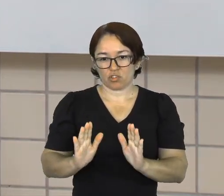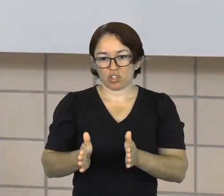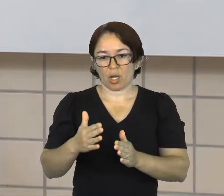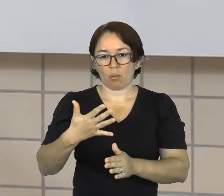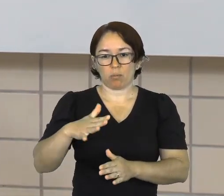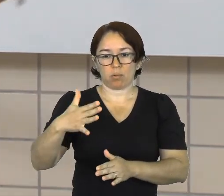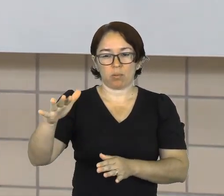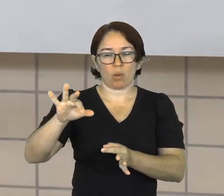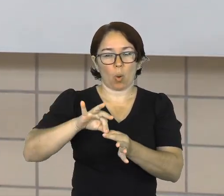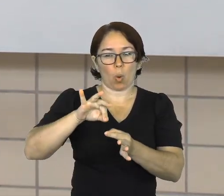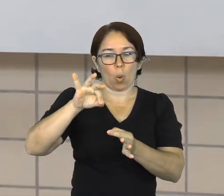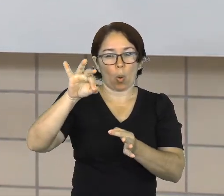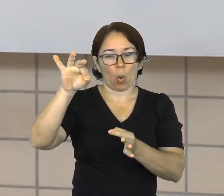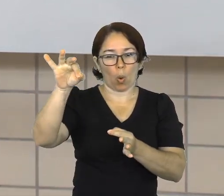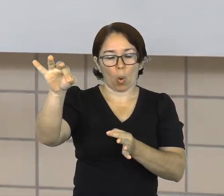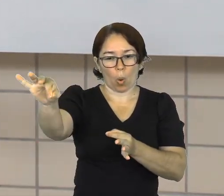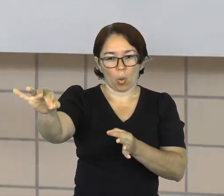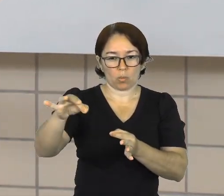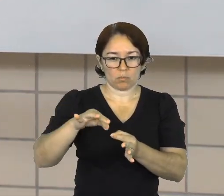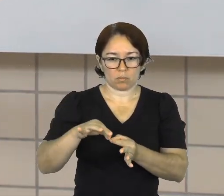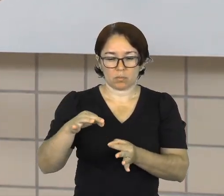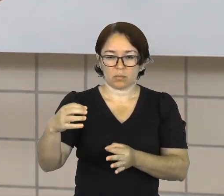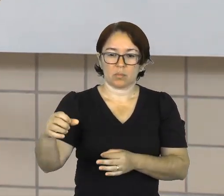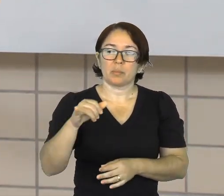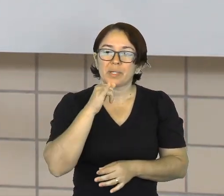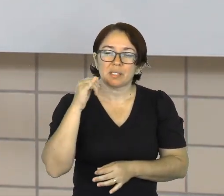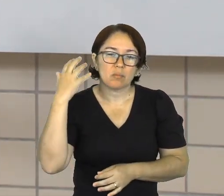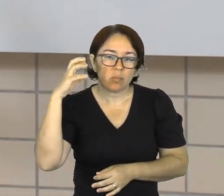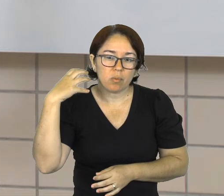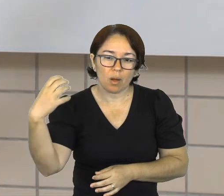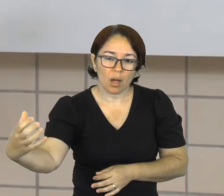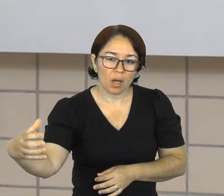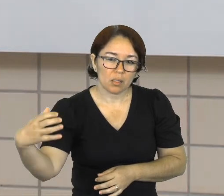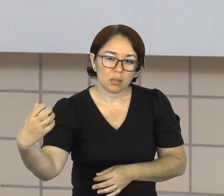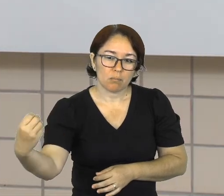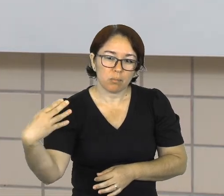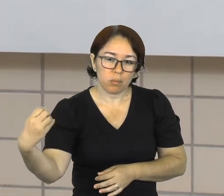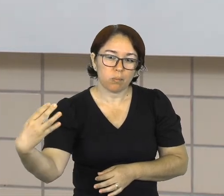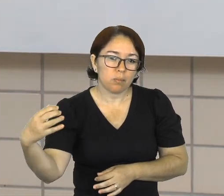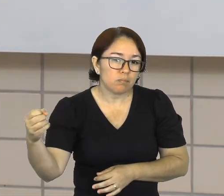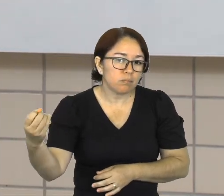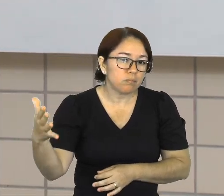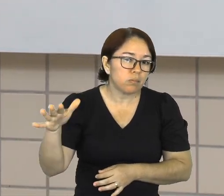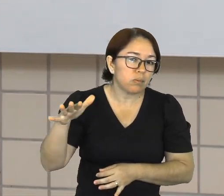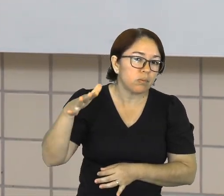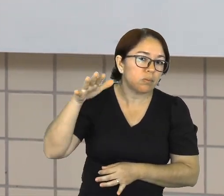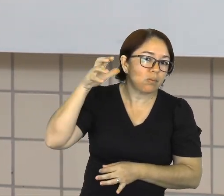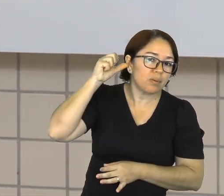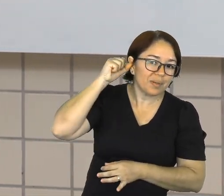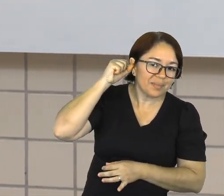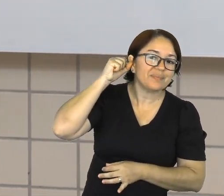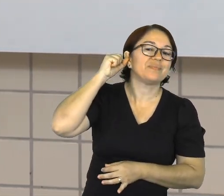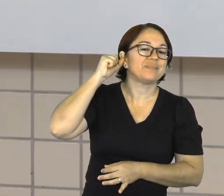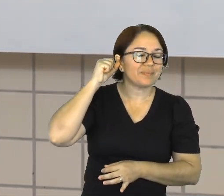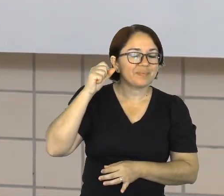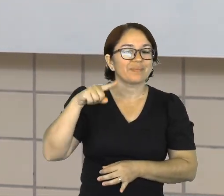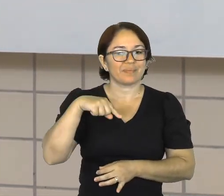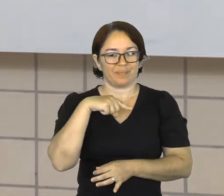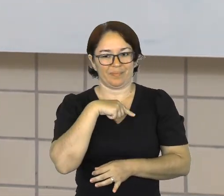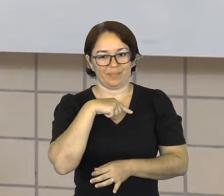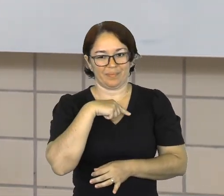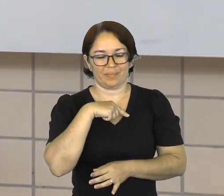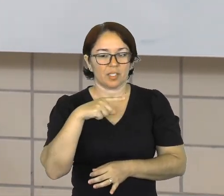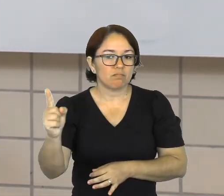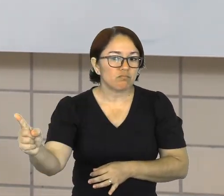propagam na mesma direção que houve uma perturbação, que eu dei o exemplo da caixa de som, né, que as ondas sonoras vão na